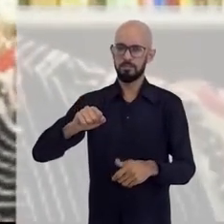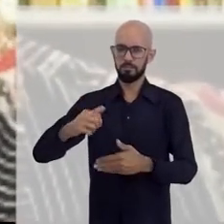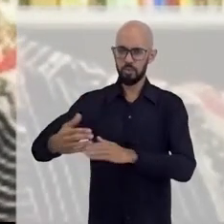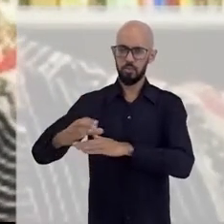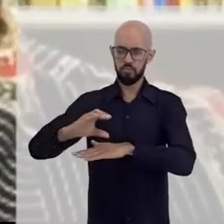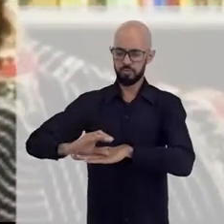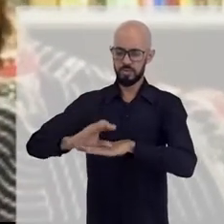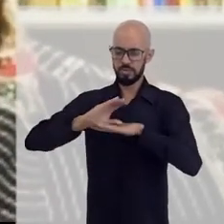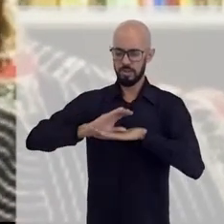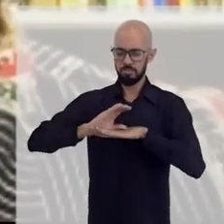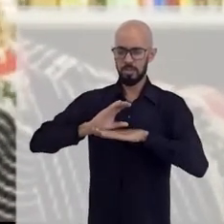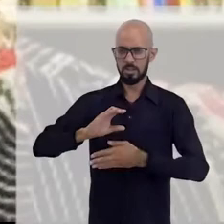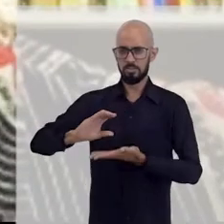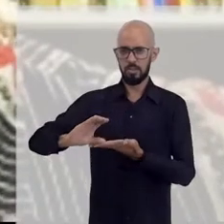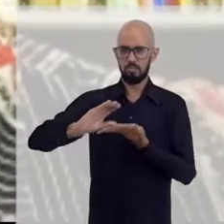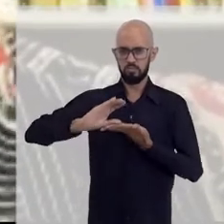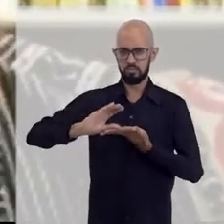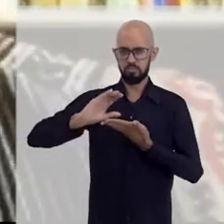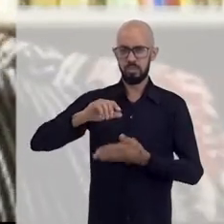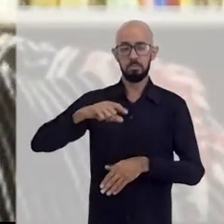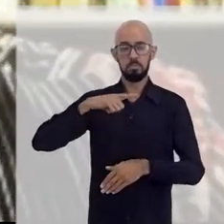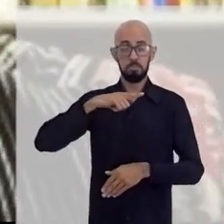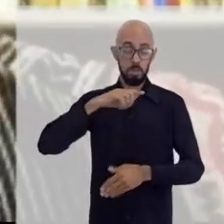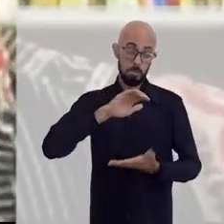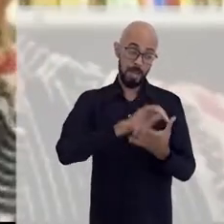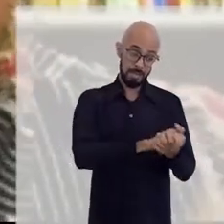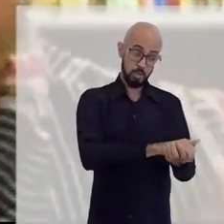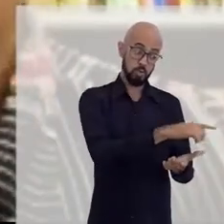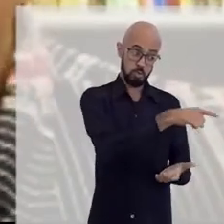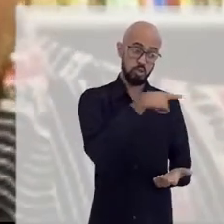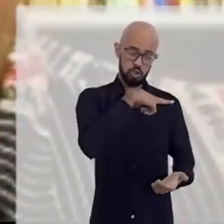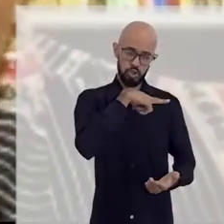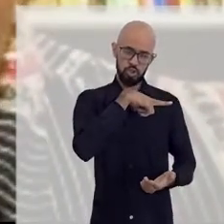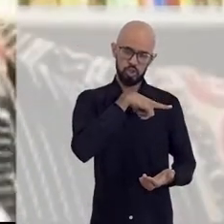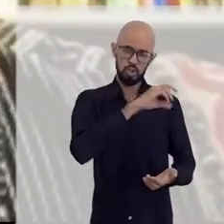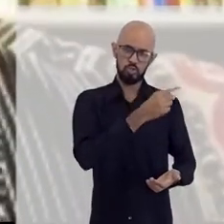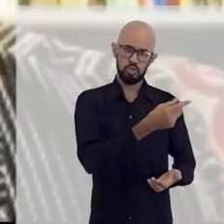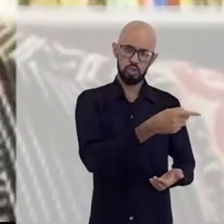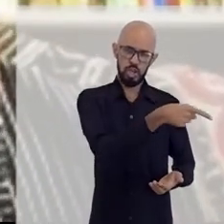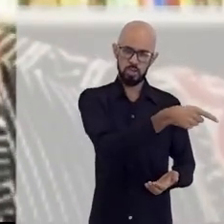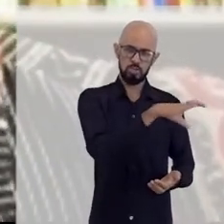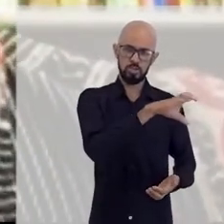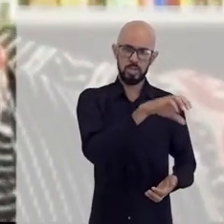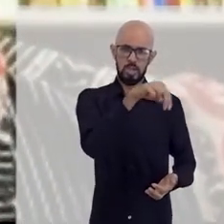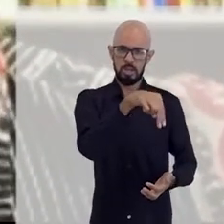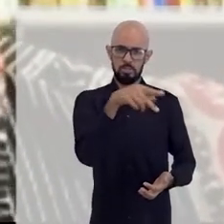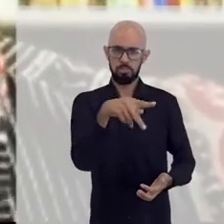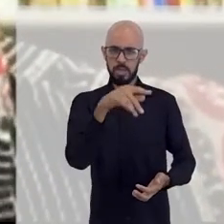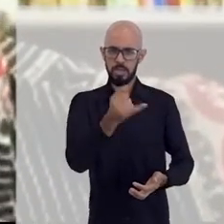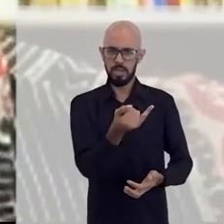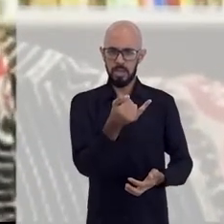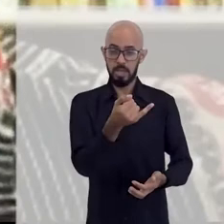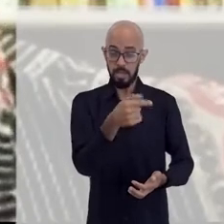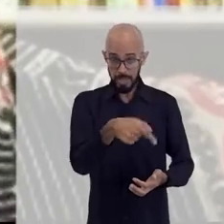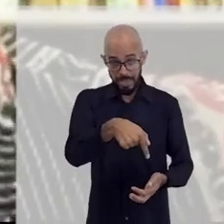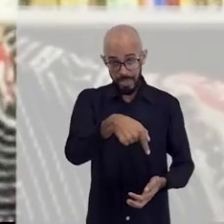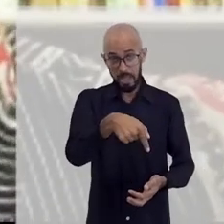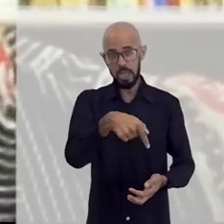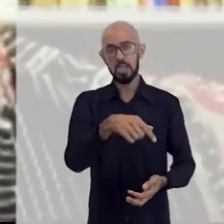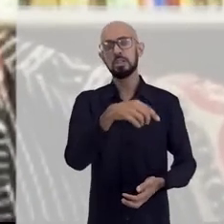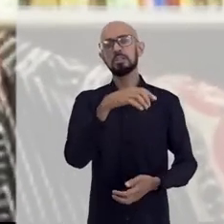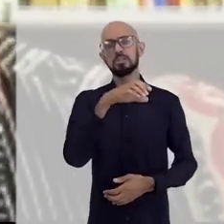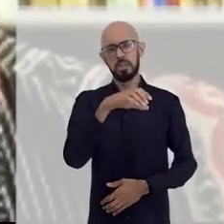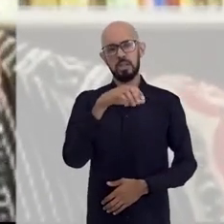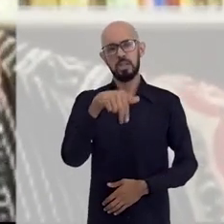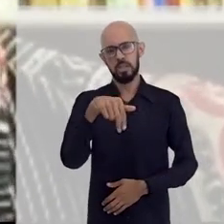meu marido saiu com a bolsa, tinha bolsa brasileira, bolsa do CNPq, eu não tinha nada, né? Então eu fui, aí acabei conseguindo a bolsa,